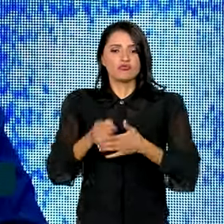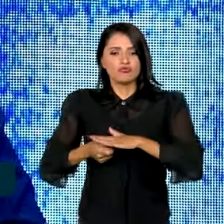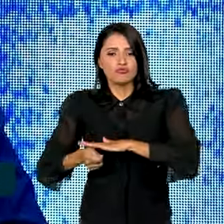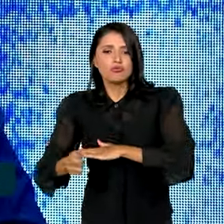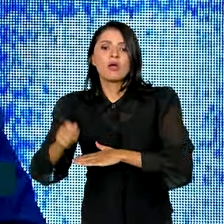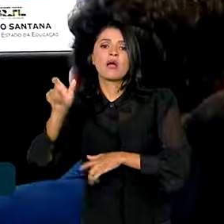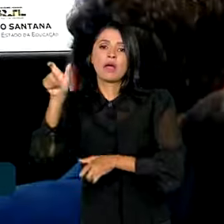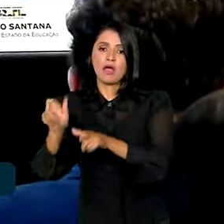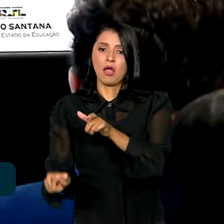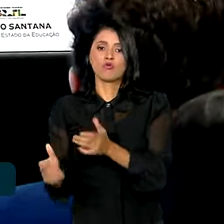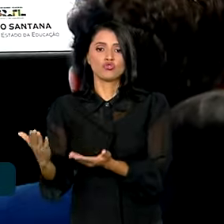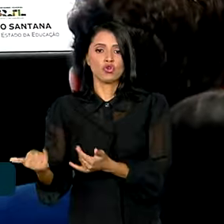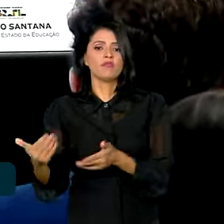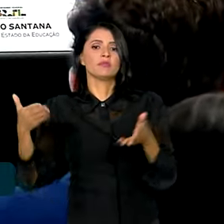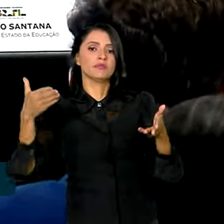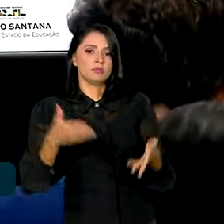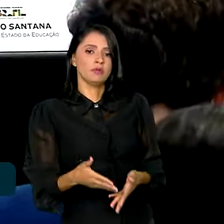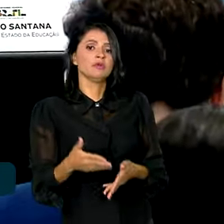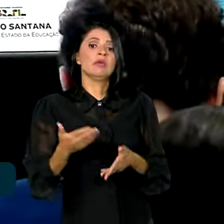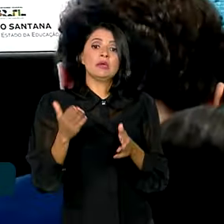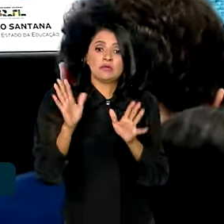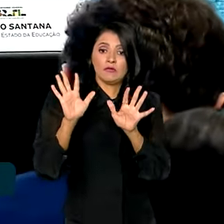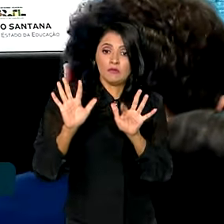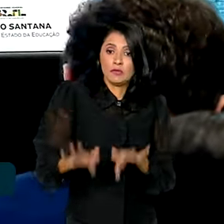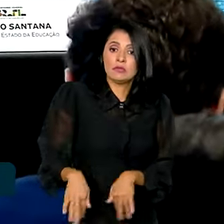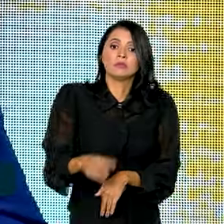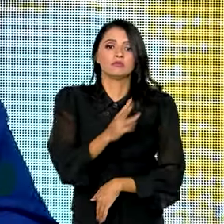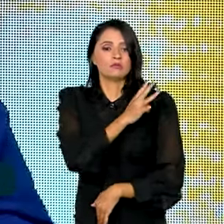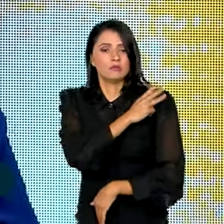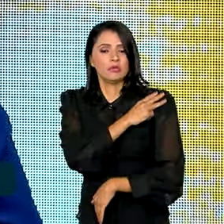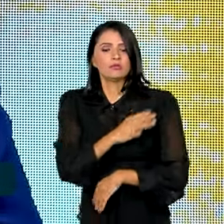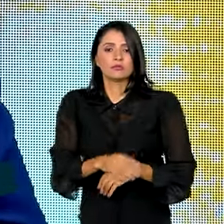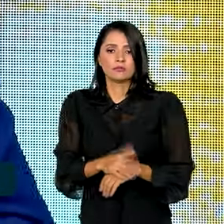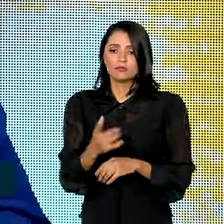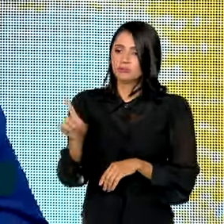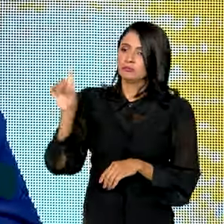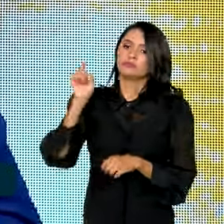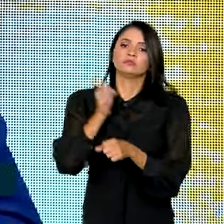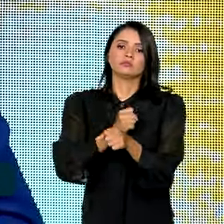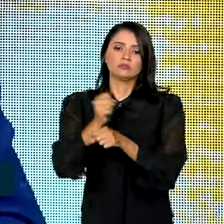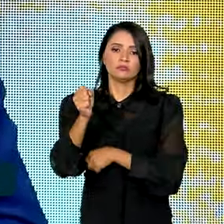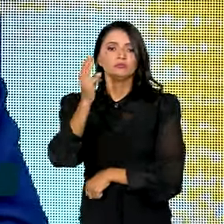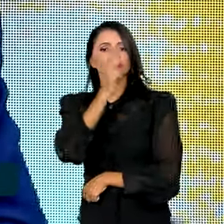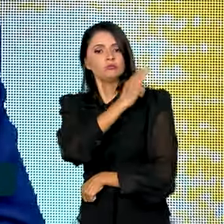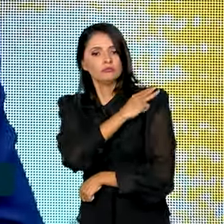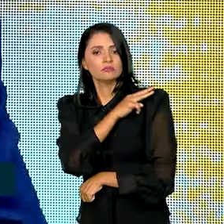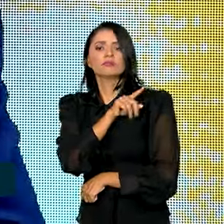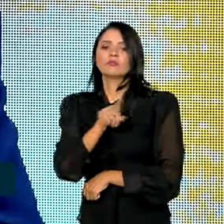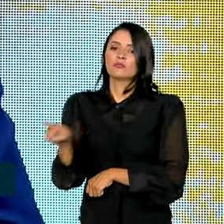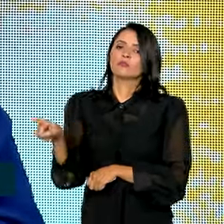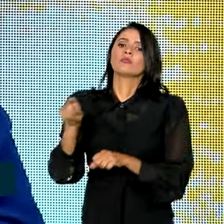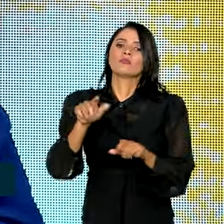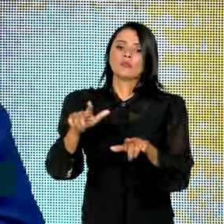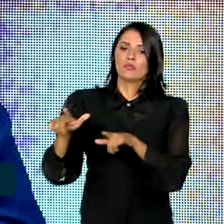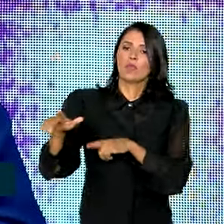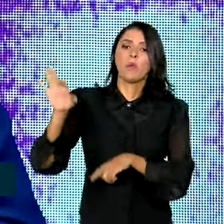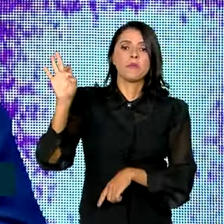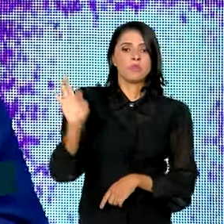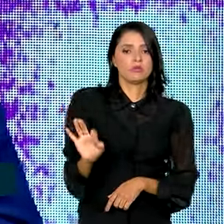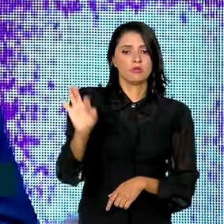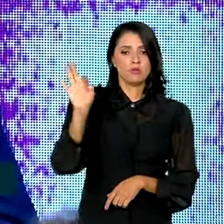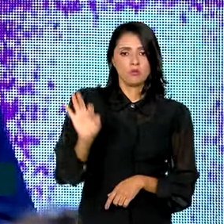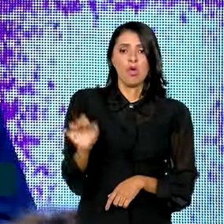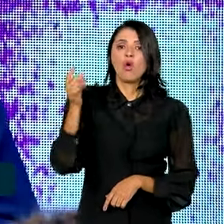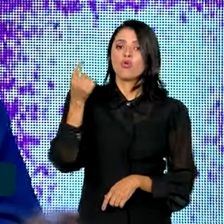jovem participante que está concluindo o ensino médio. No último ano, no terceiro ano, ele vai receber um percentual,